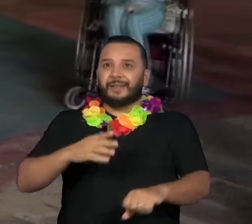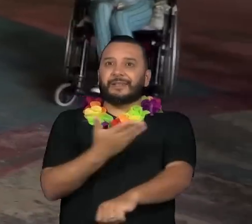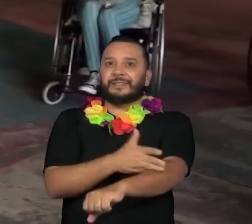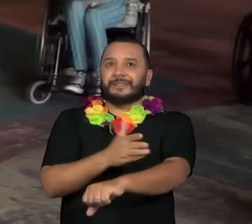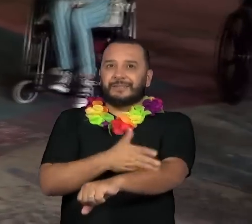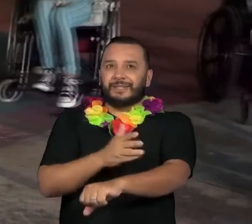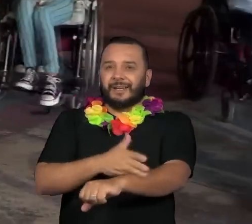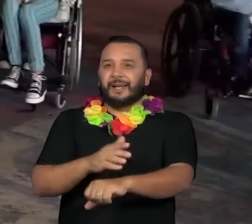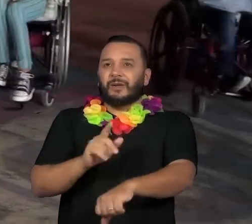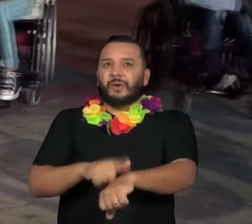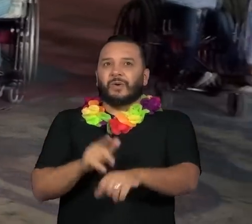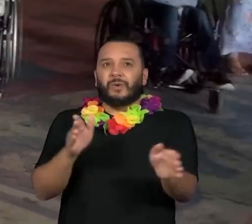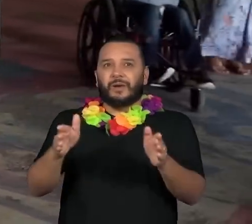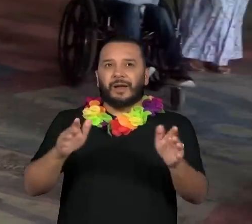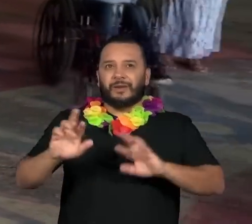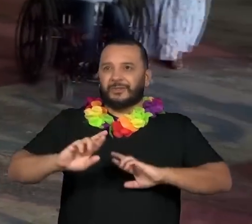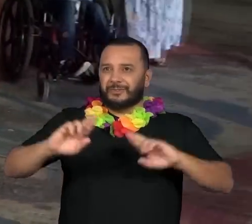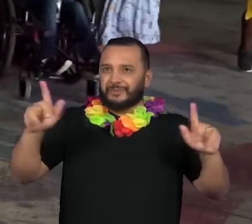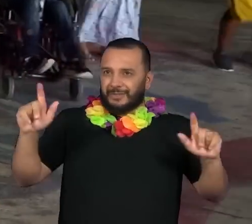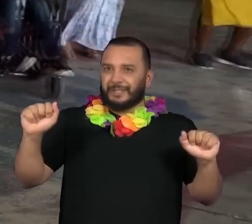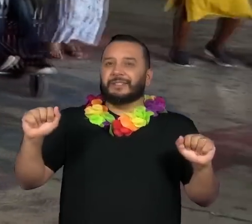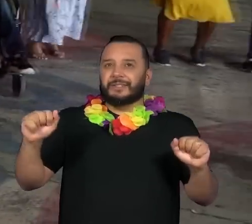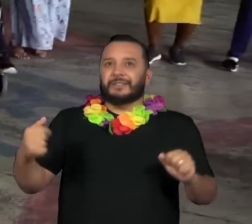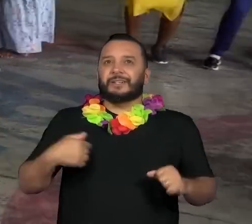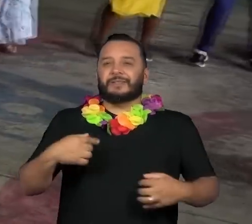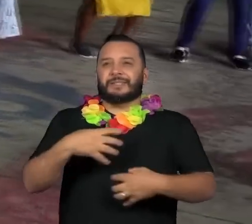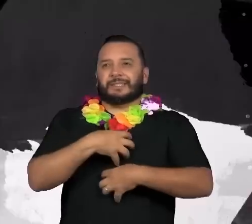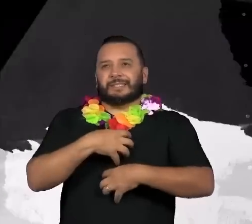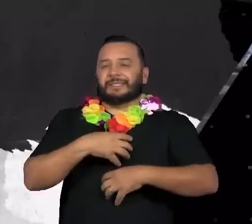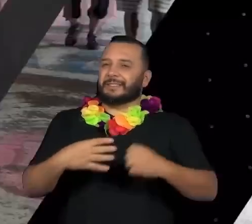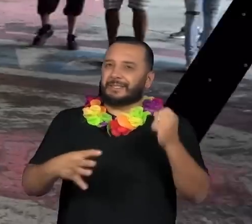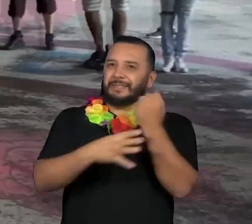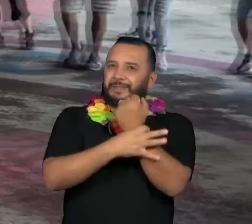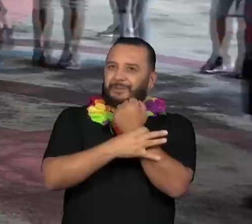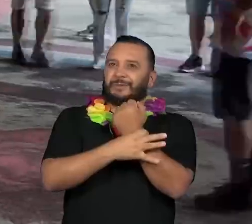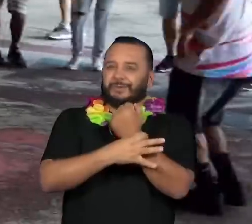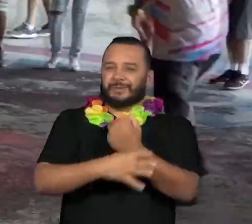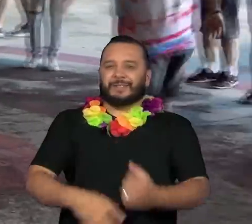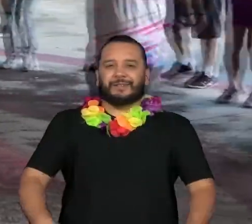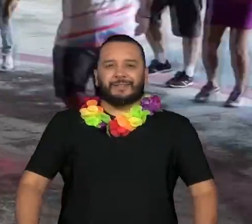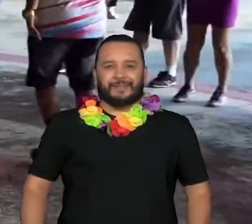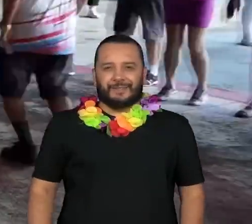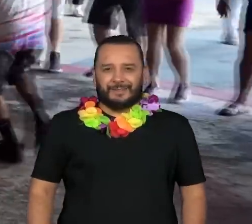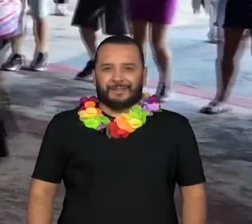é diferenciado, então eu já me senti mais segura.